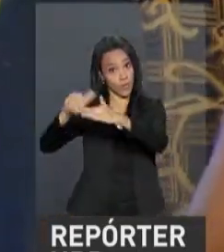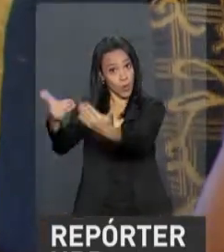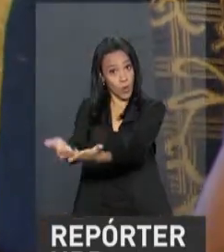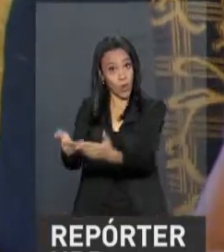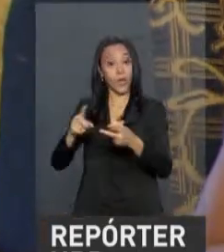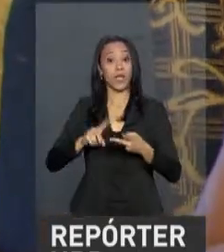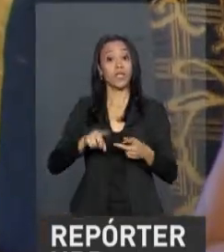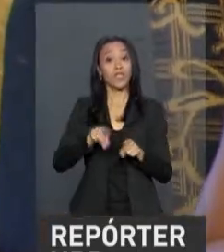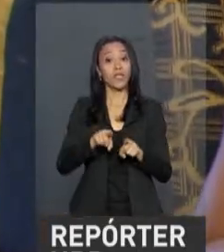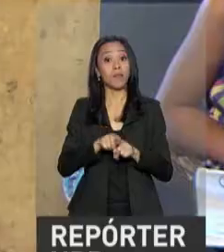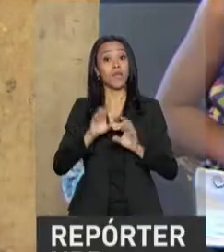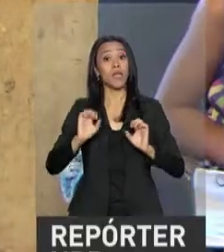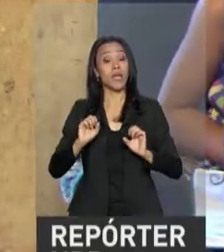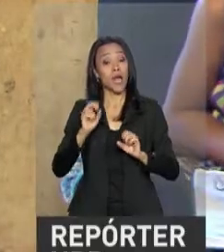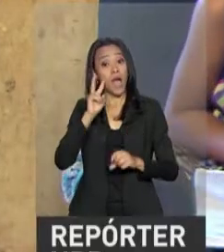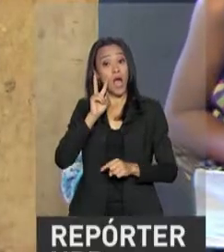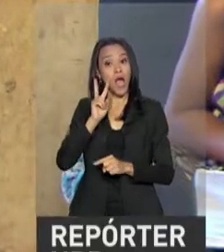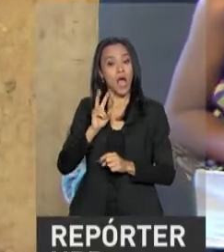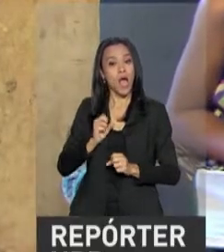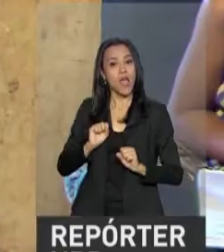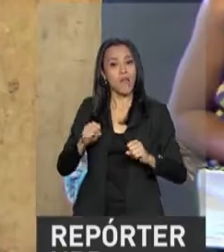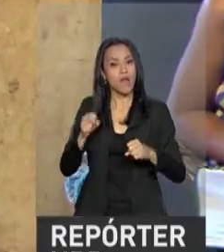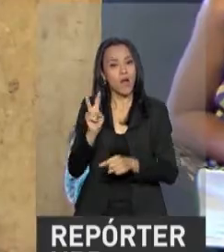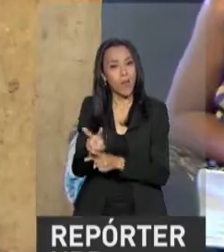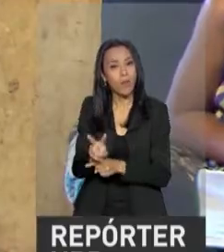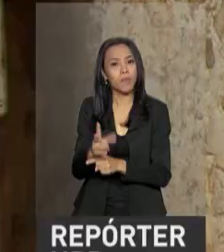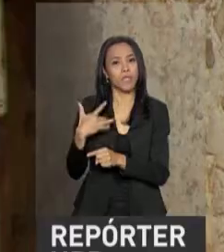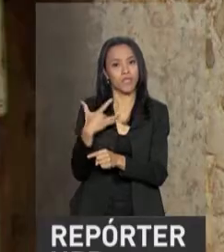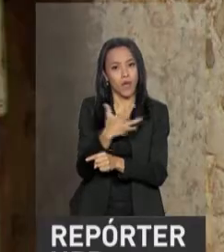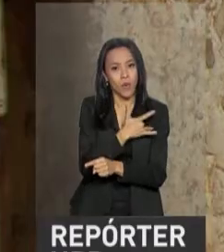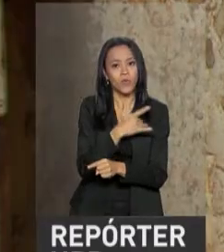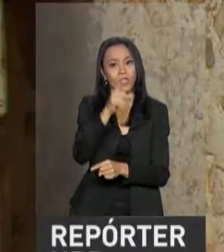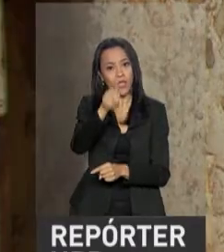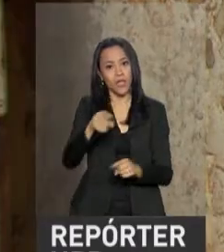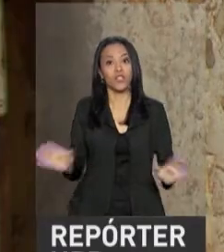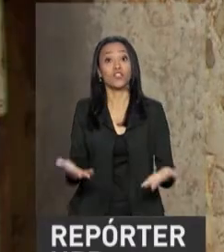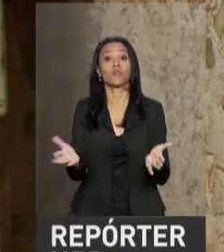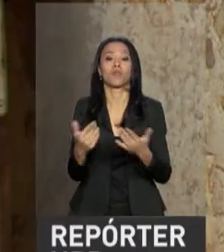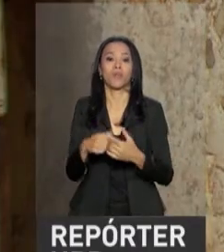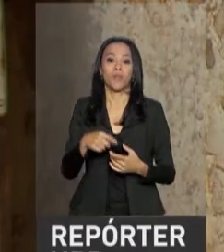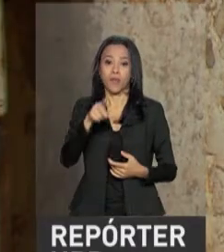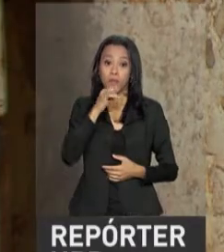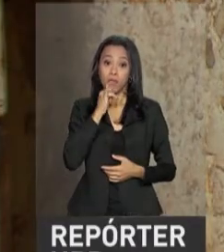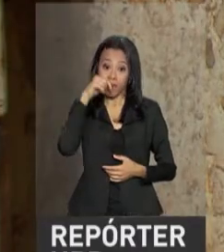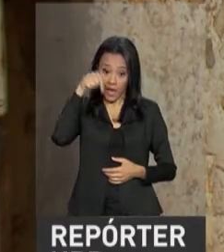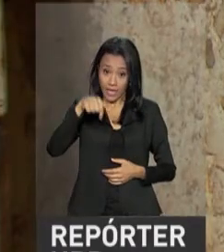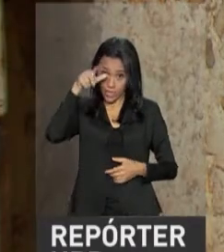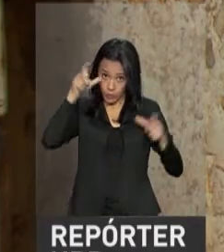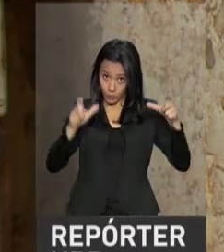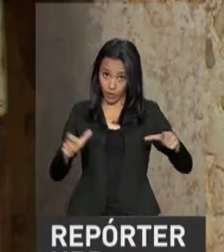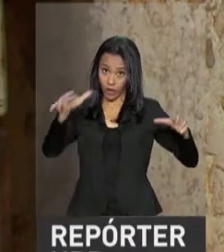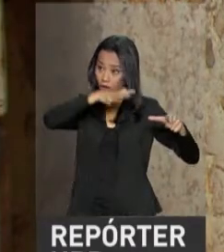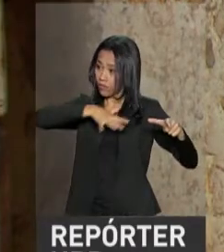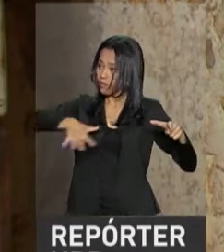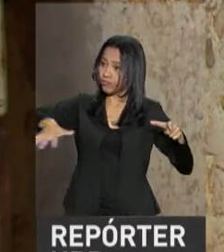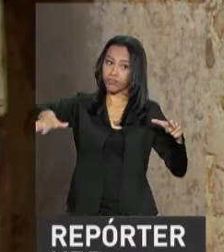acompanhamento de saúde o que pra edna é um estímulo aqui na região aqui a importância é